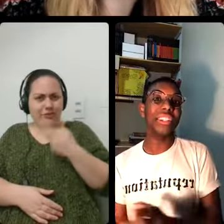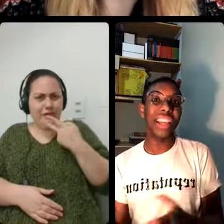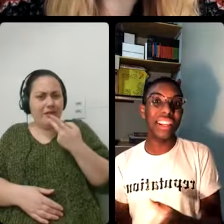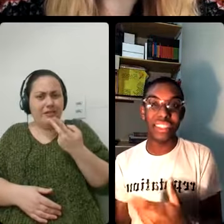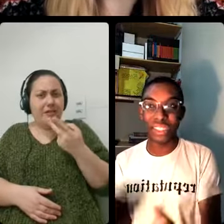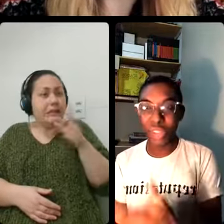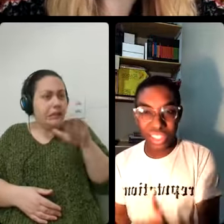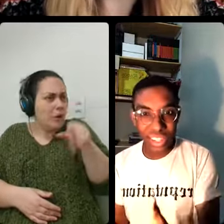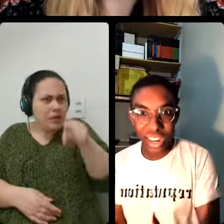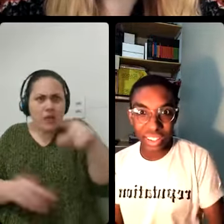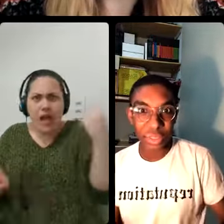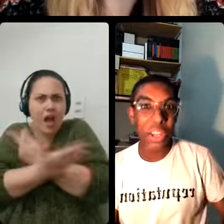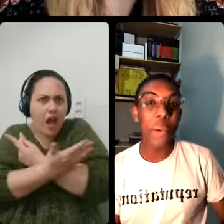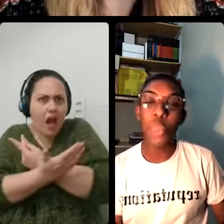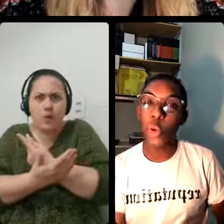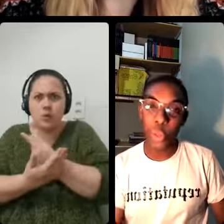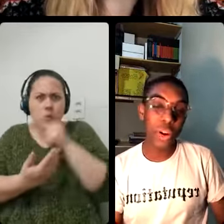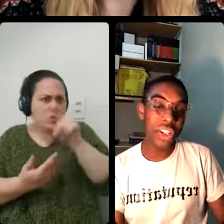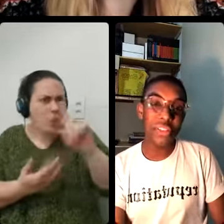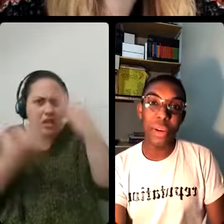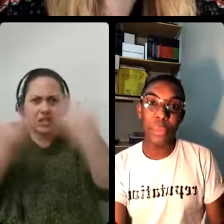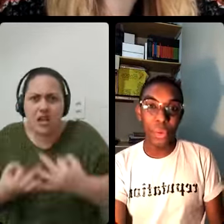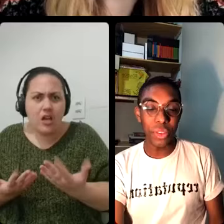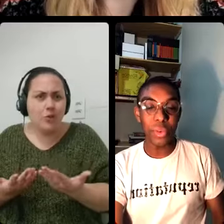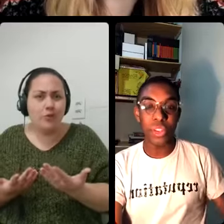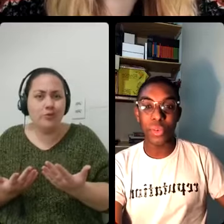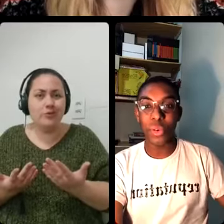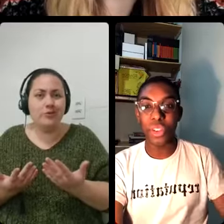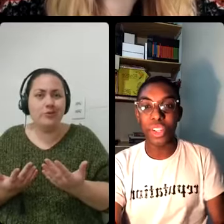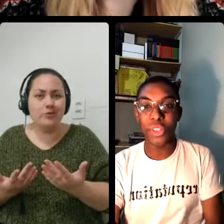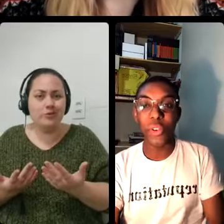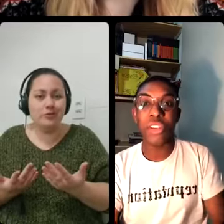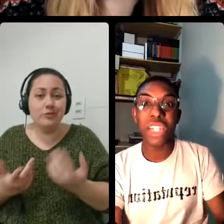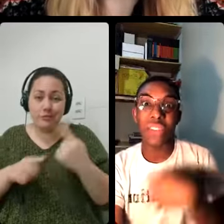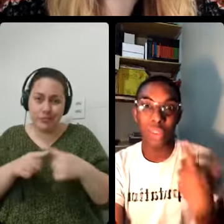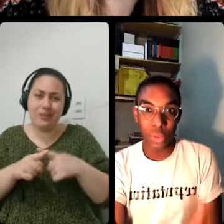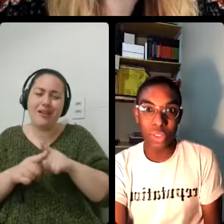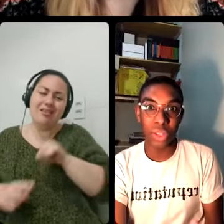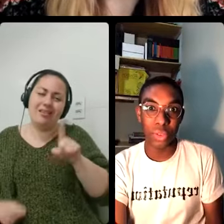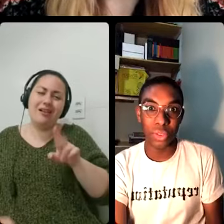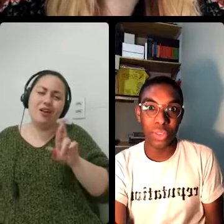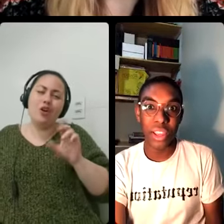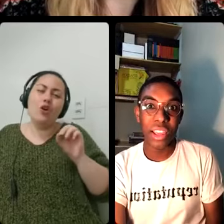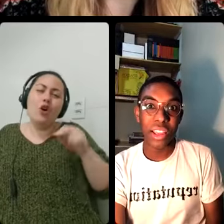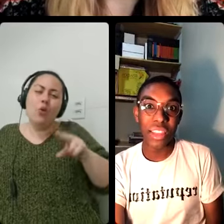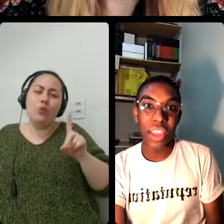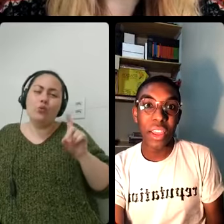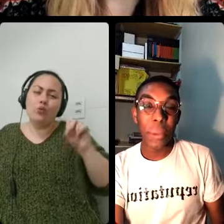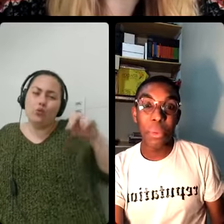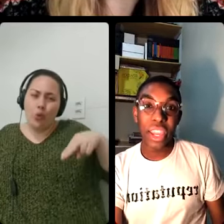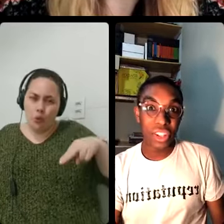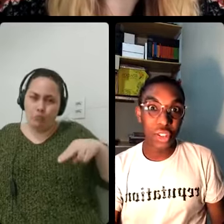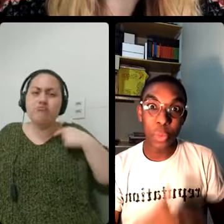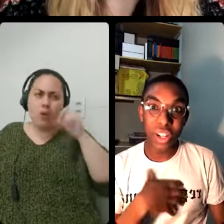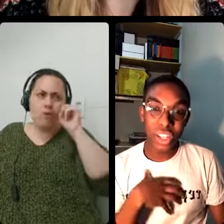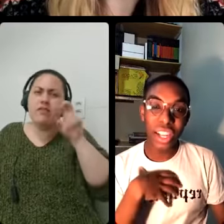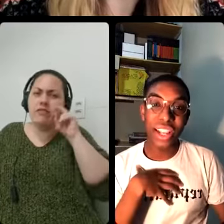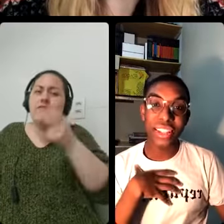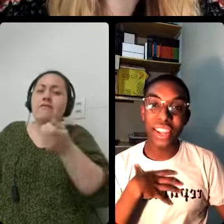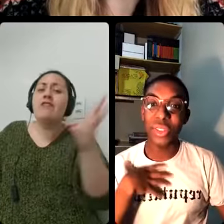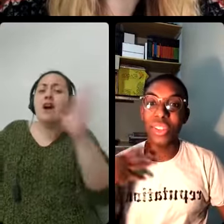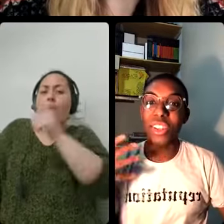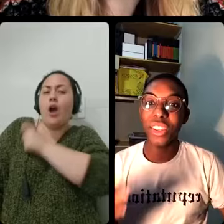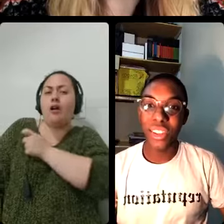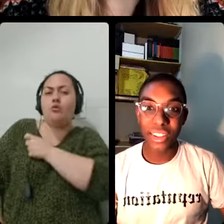errado, né? Isso não é certo. No Rondon, a gente via muito isso quando a gente conversava com os alunos, né? Porque a gente não pode